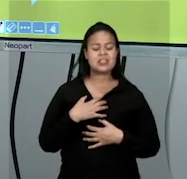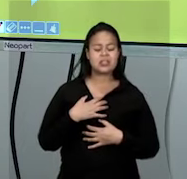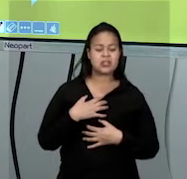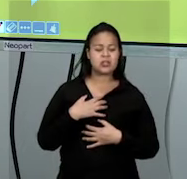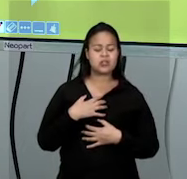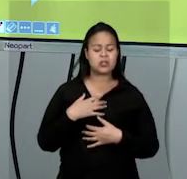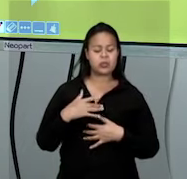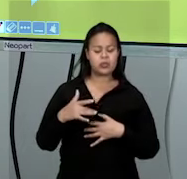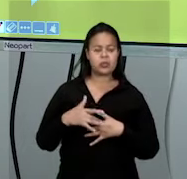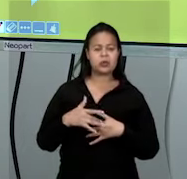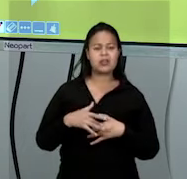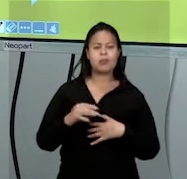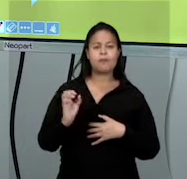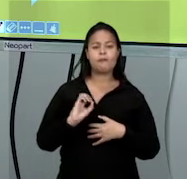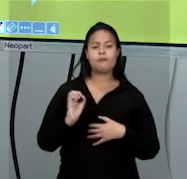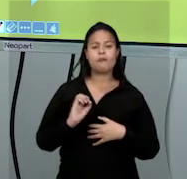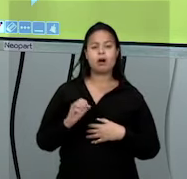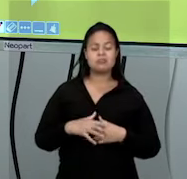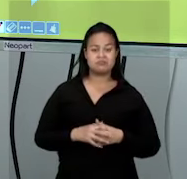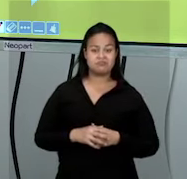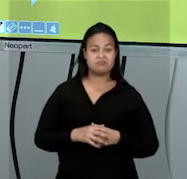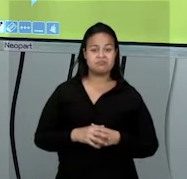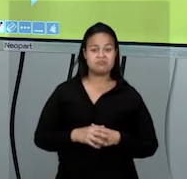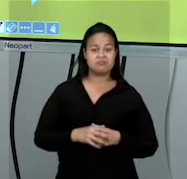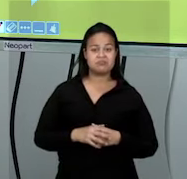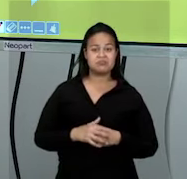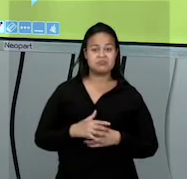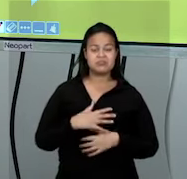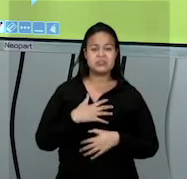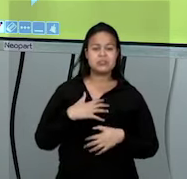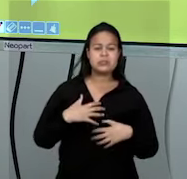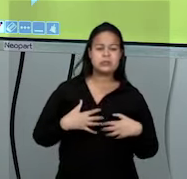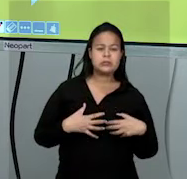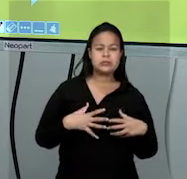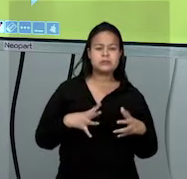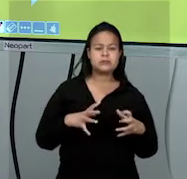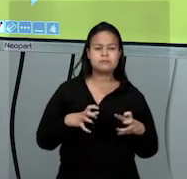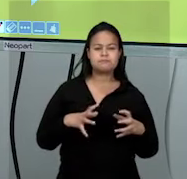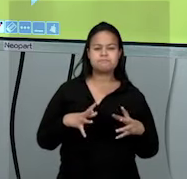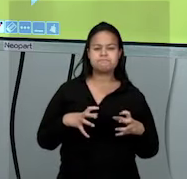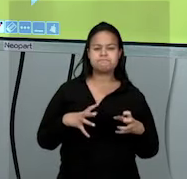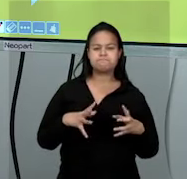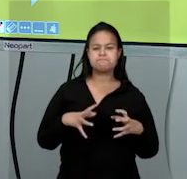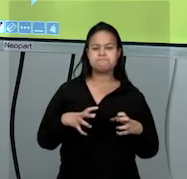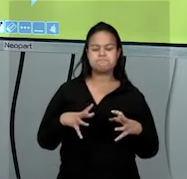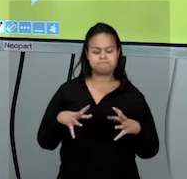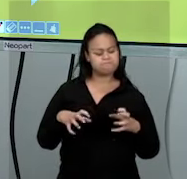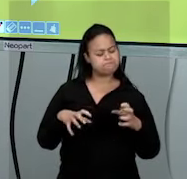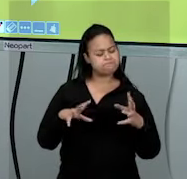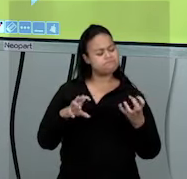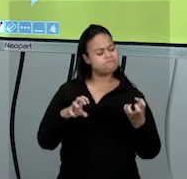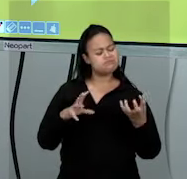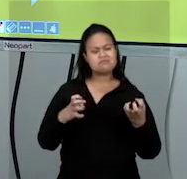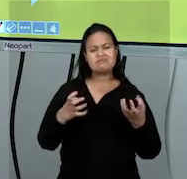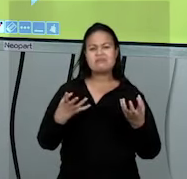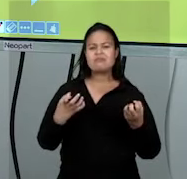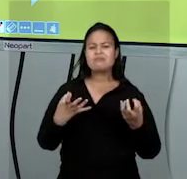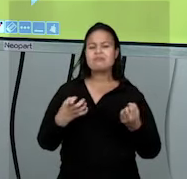toque. Sensações de formigamento. né?